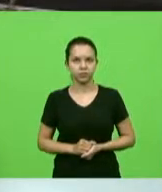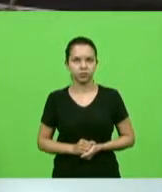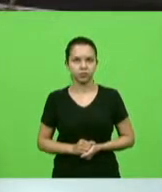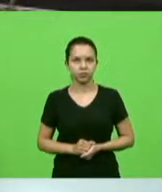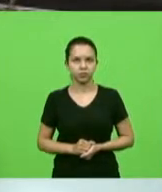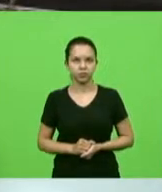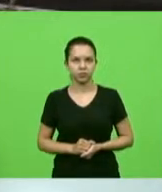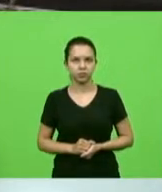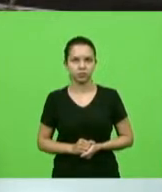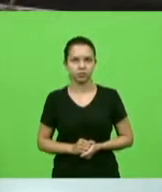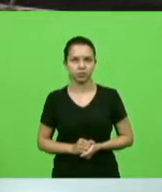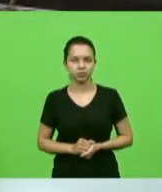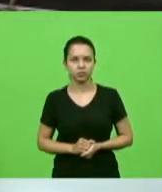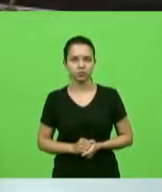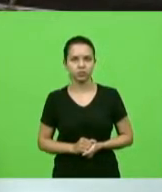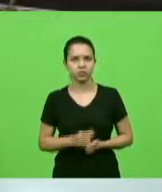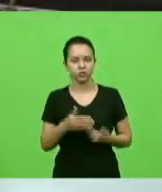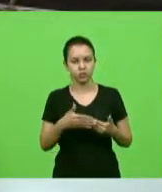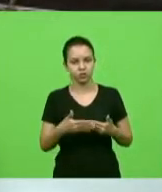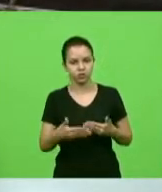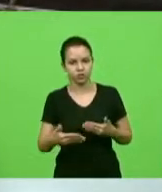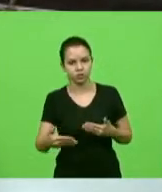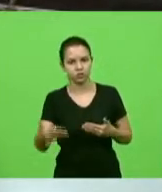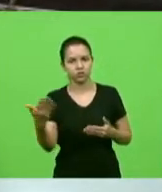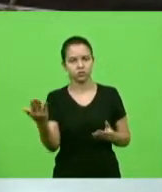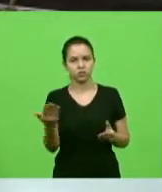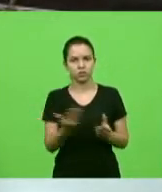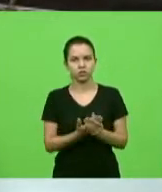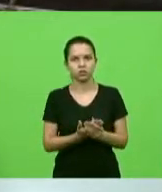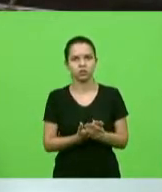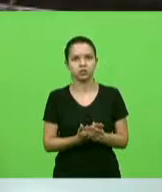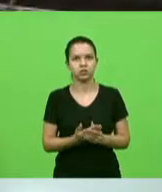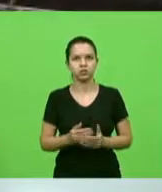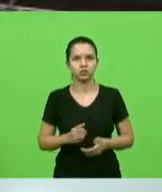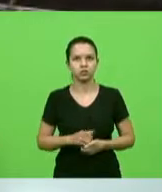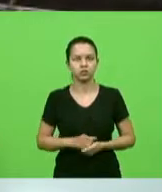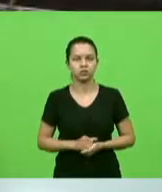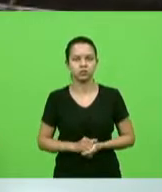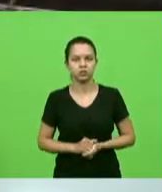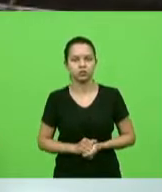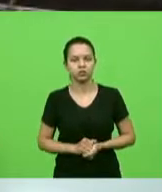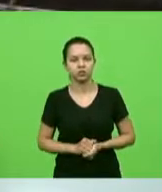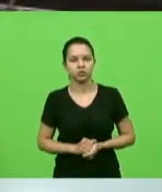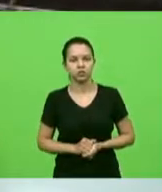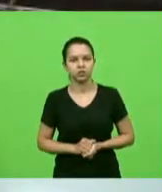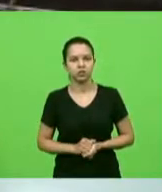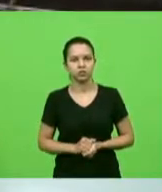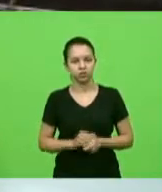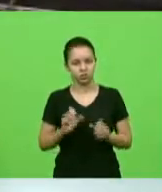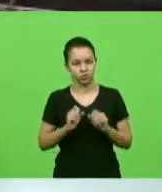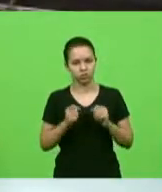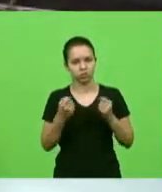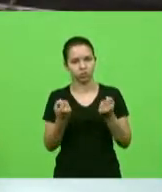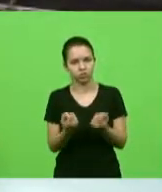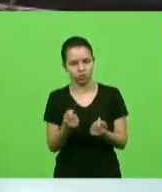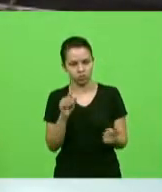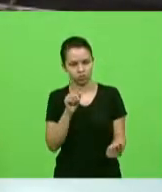desde o início do processo, mas tentarei realmente ser bastante